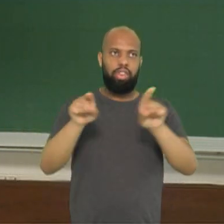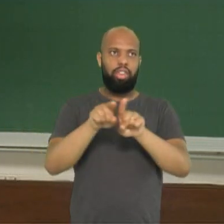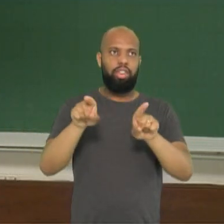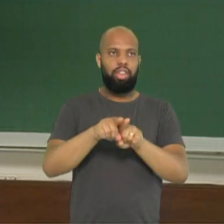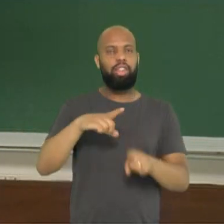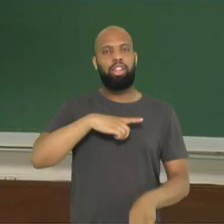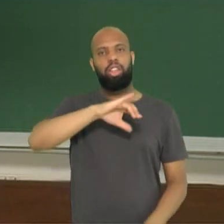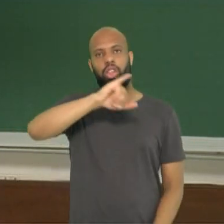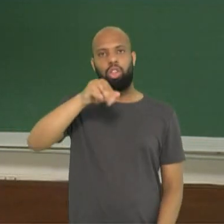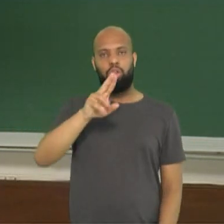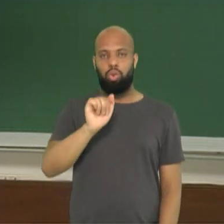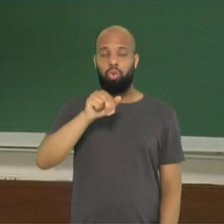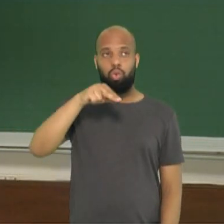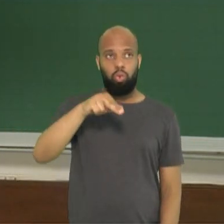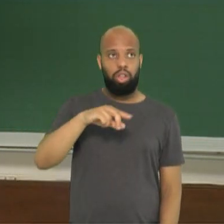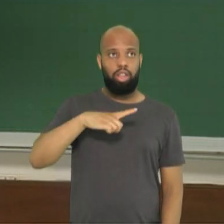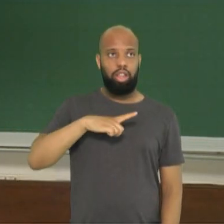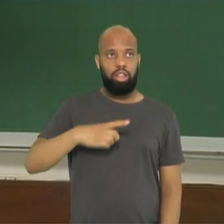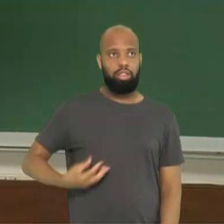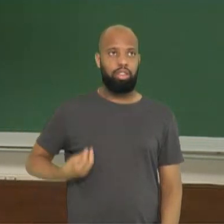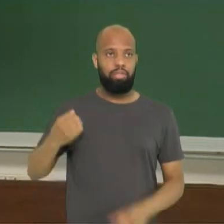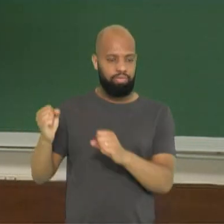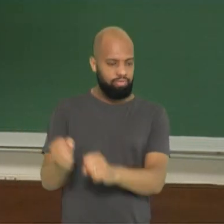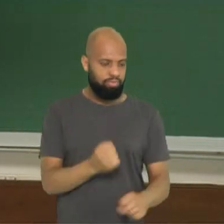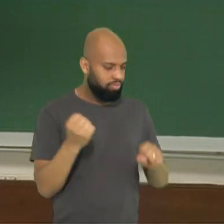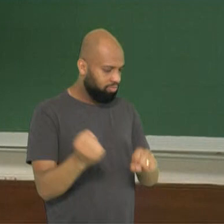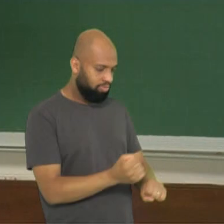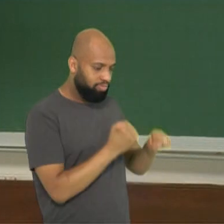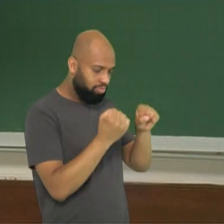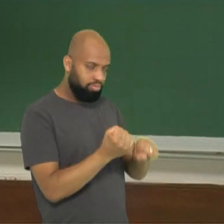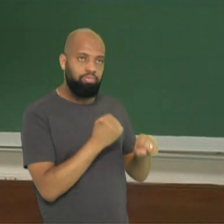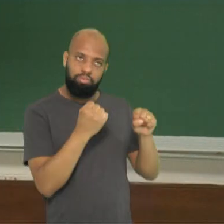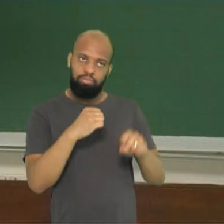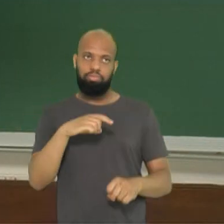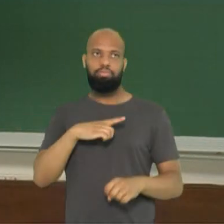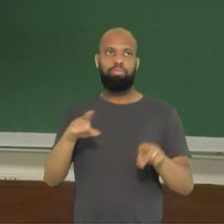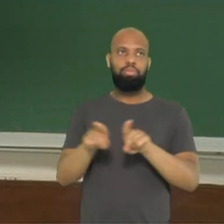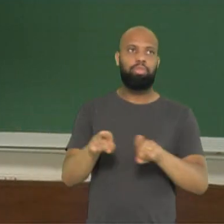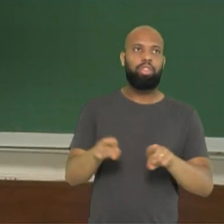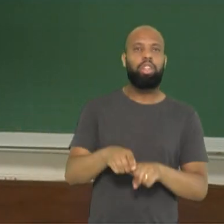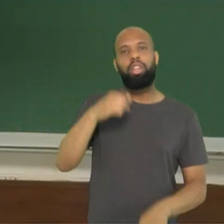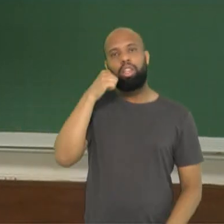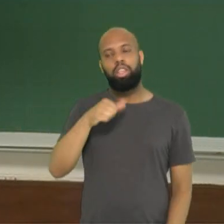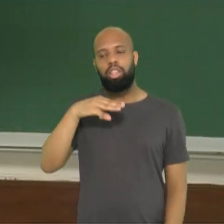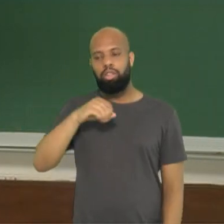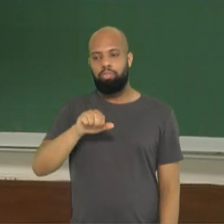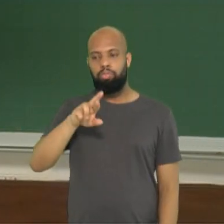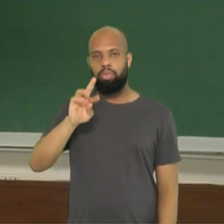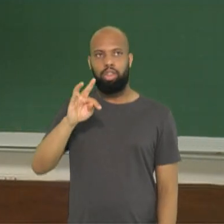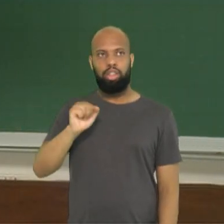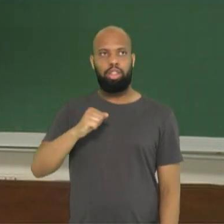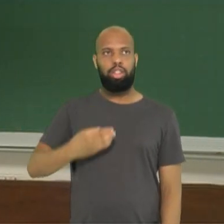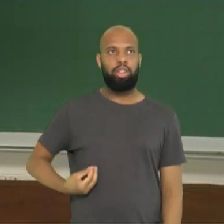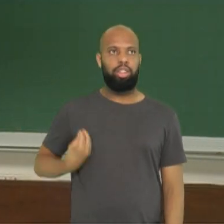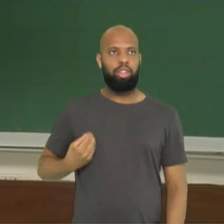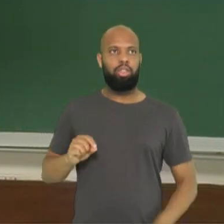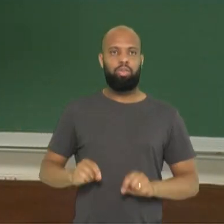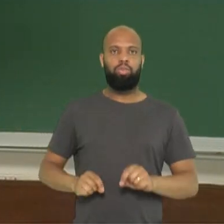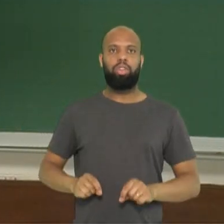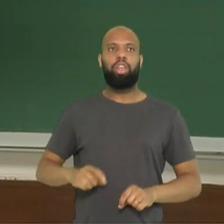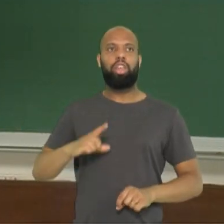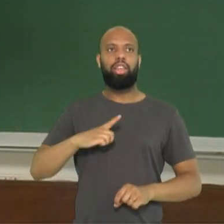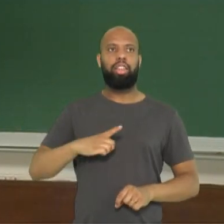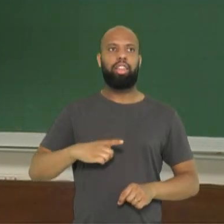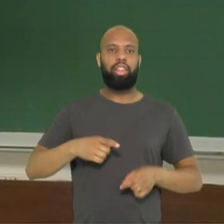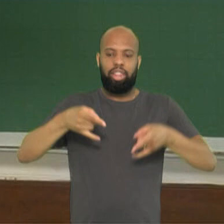Juan está barriendo el piso, e no terceiro exemplo, Marta está arreglando, está